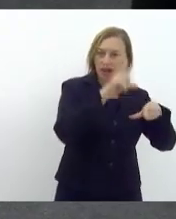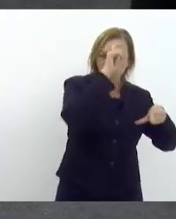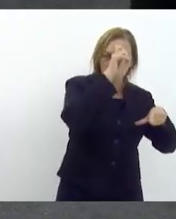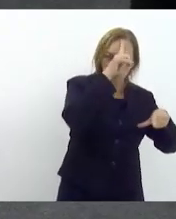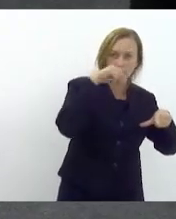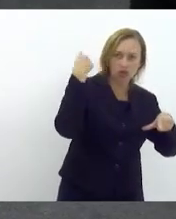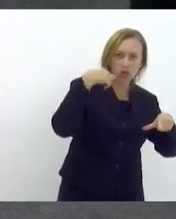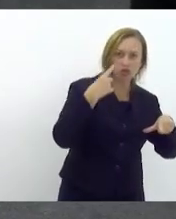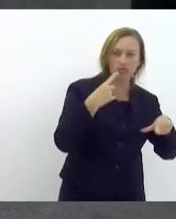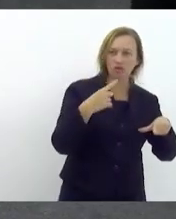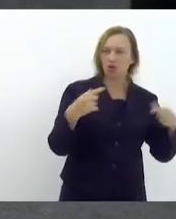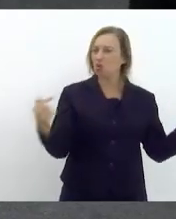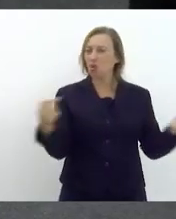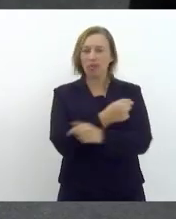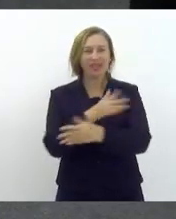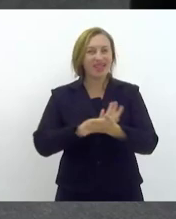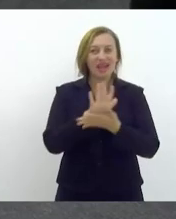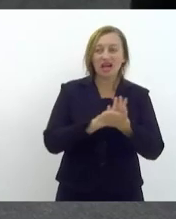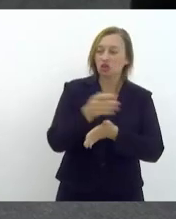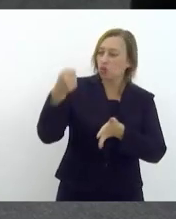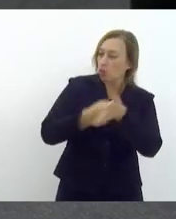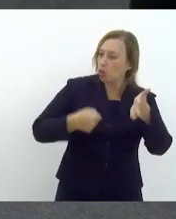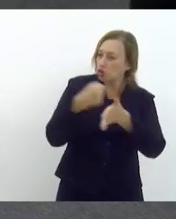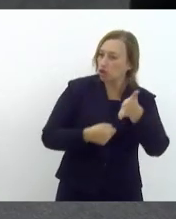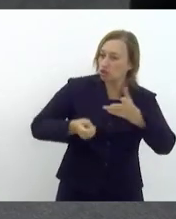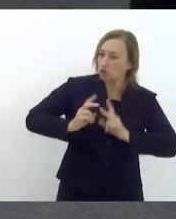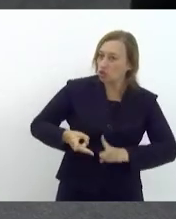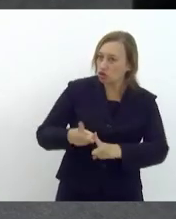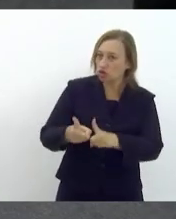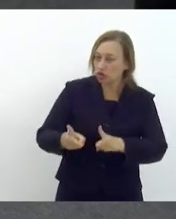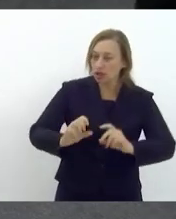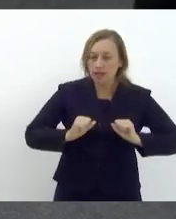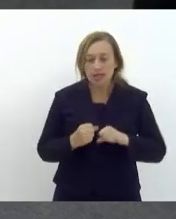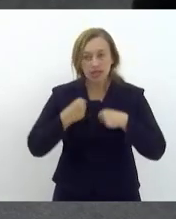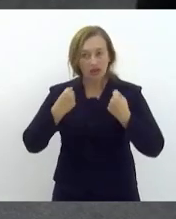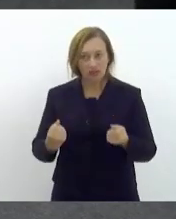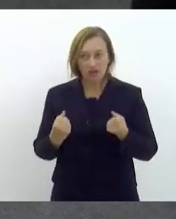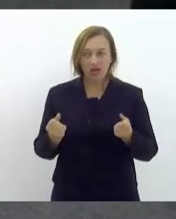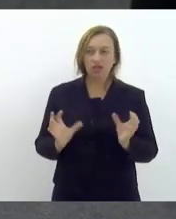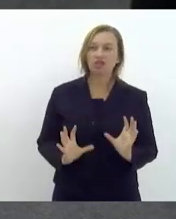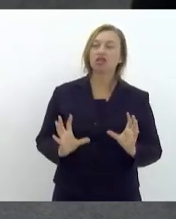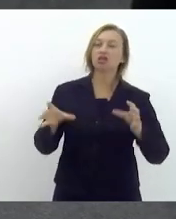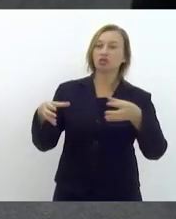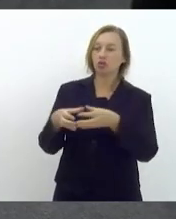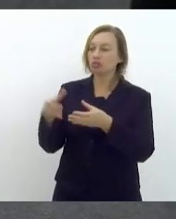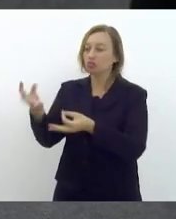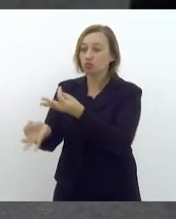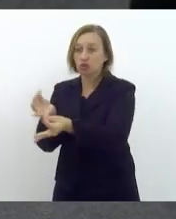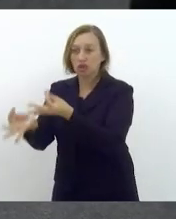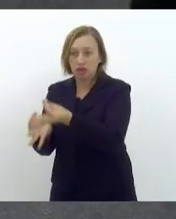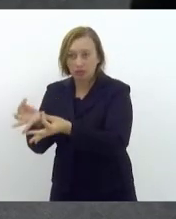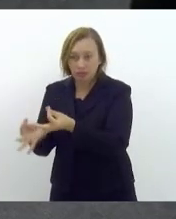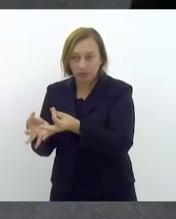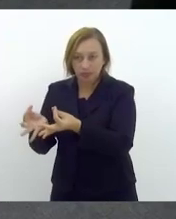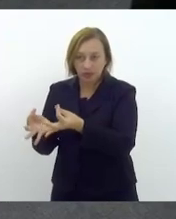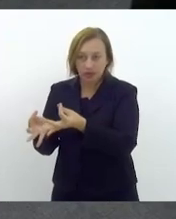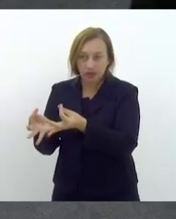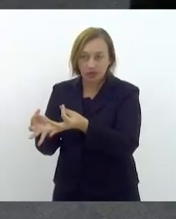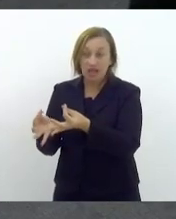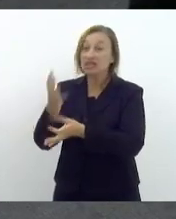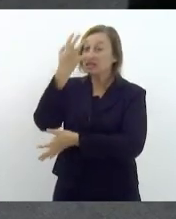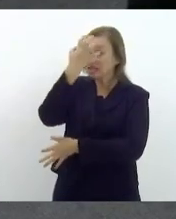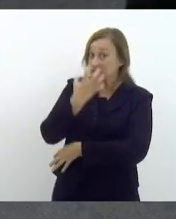absolutamente nada a ver nós vamos continuar lutando em favor em defesa das Comunidades terapêuticas comunidade terapêutica